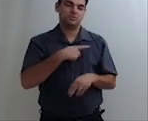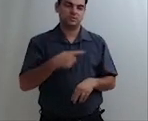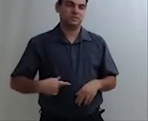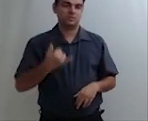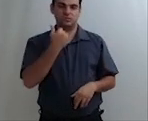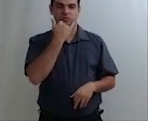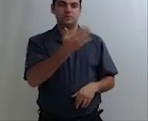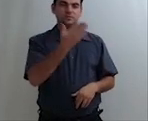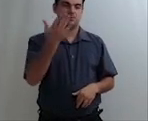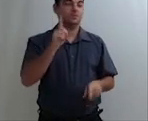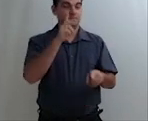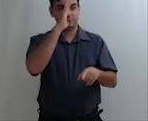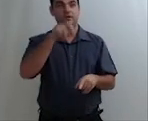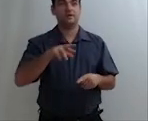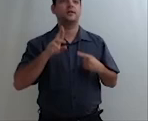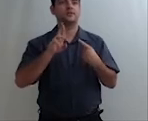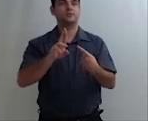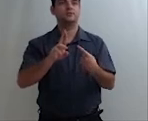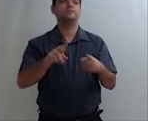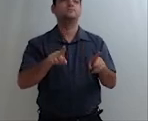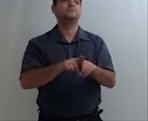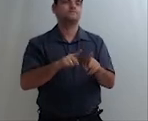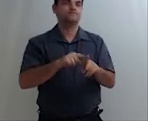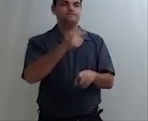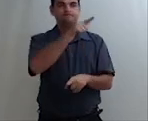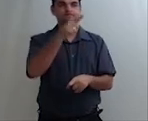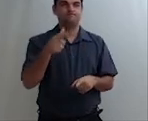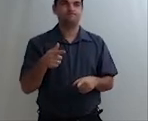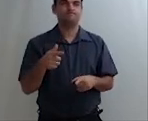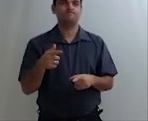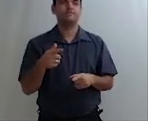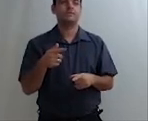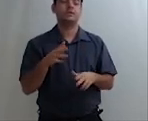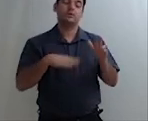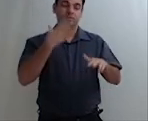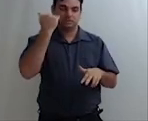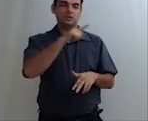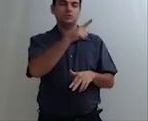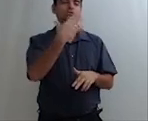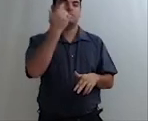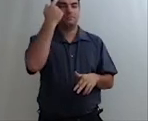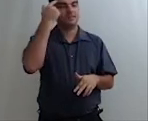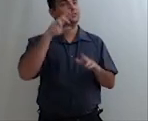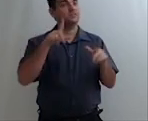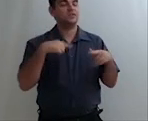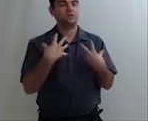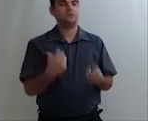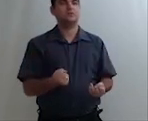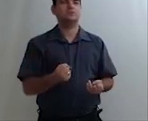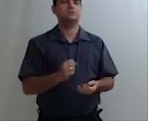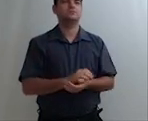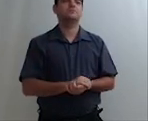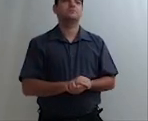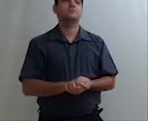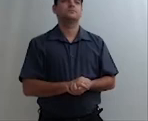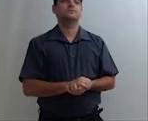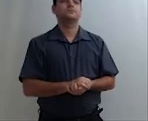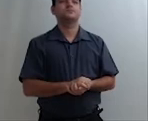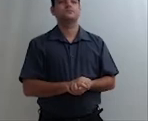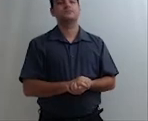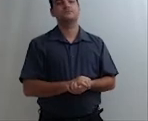eminente relatora e a vossa excelência Ministro esqu que pensa de forma diferente eu concedo a ordem Obrigado